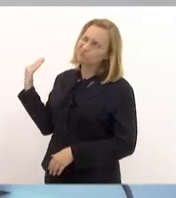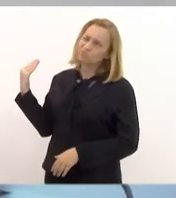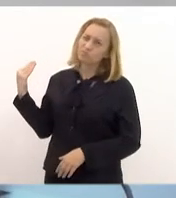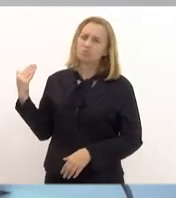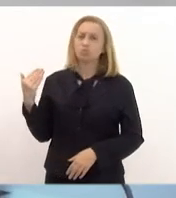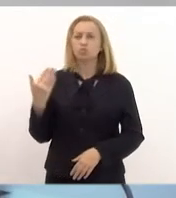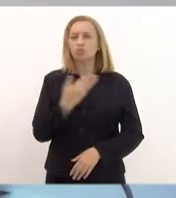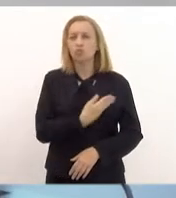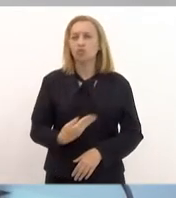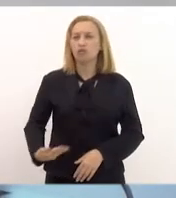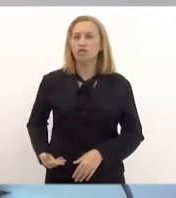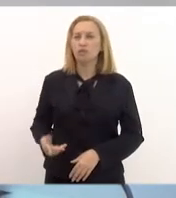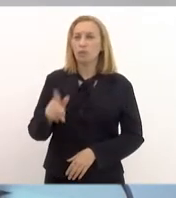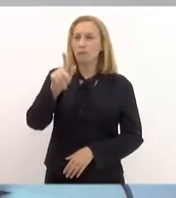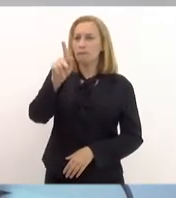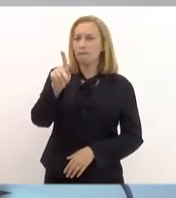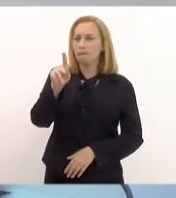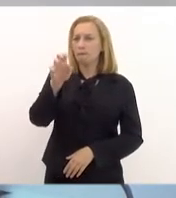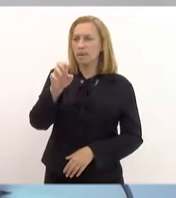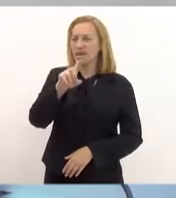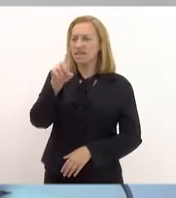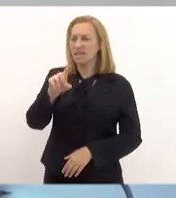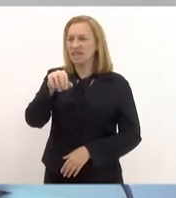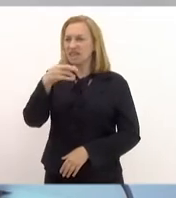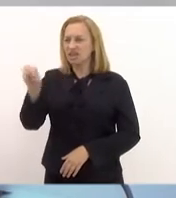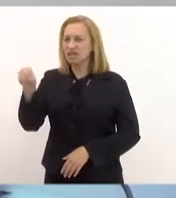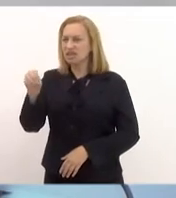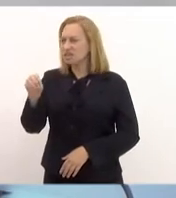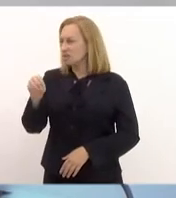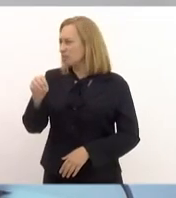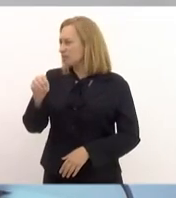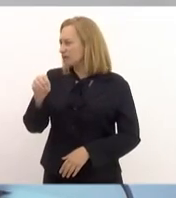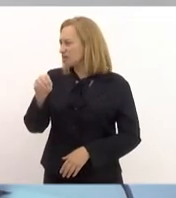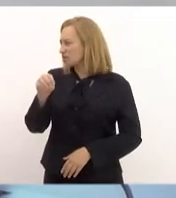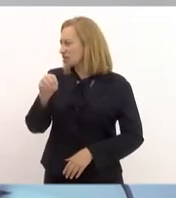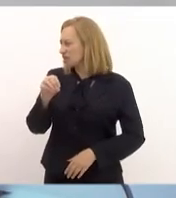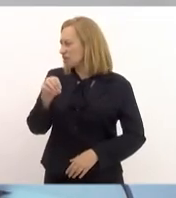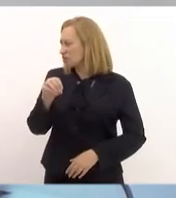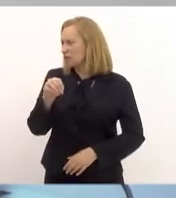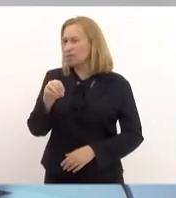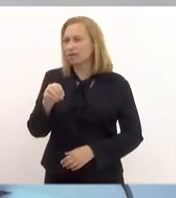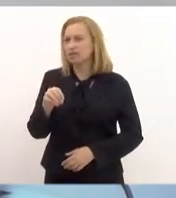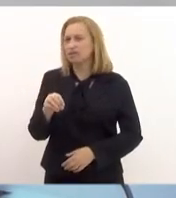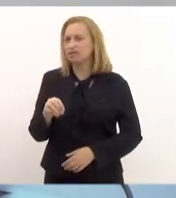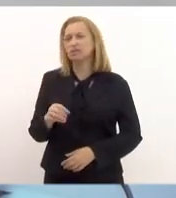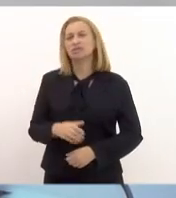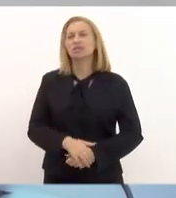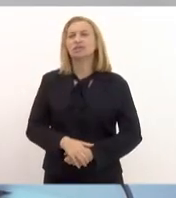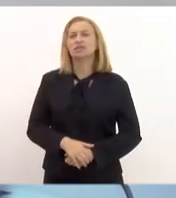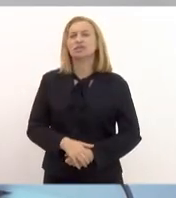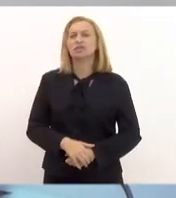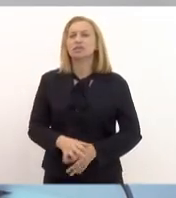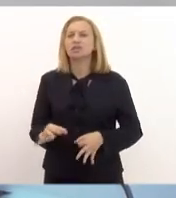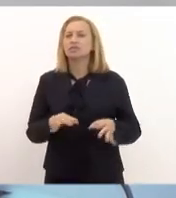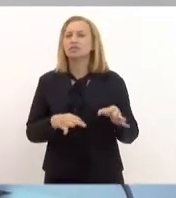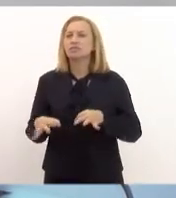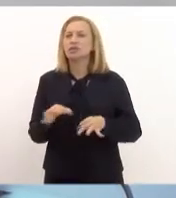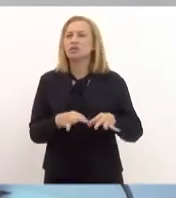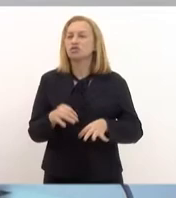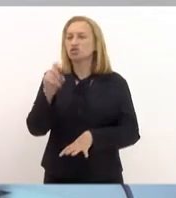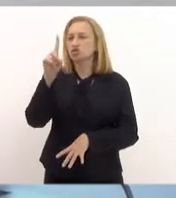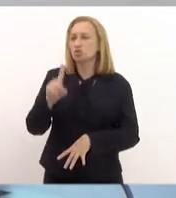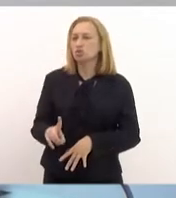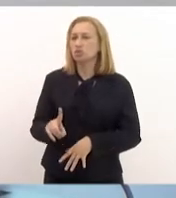Pezão, né, o Vicente Loureiro coordenou um trabalho de um plano diretor para essa